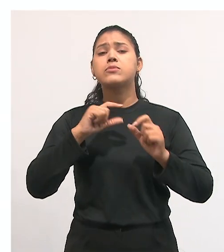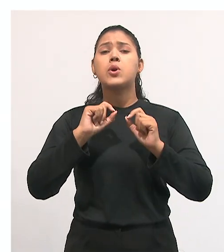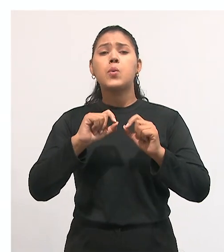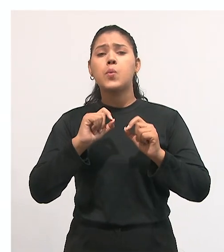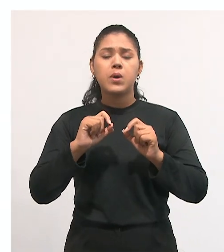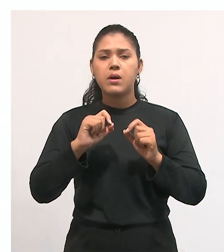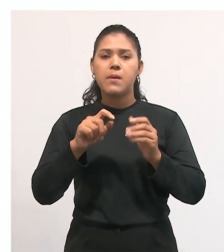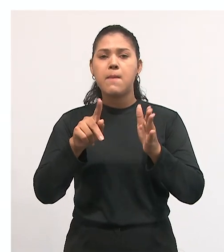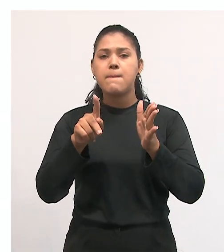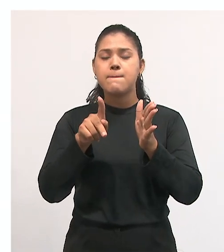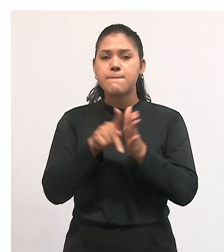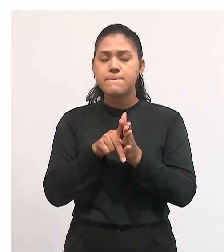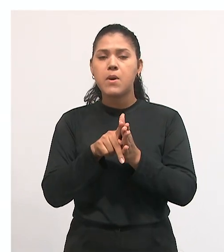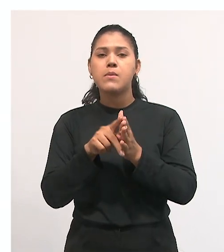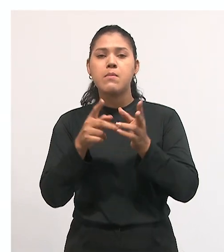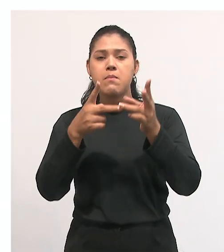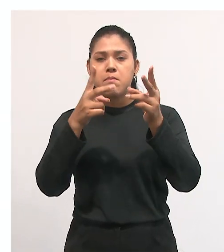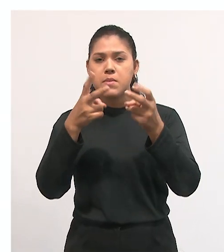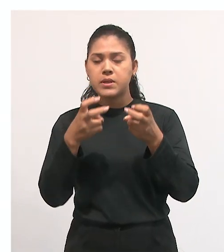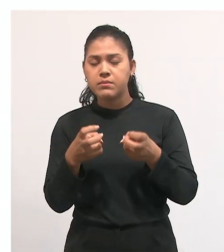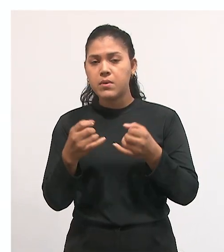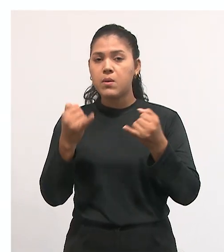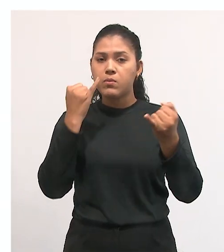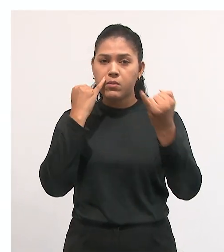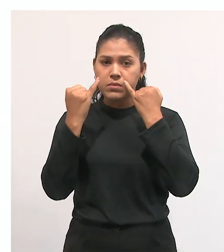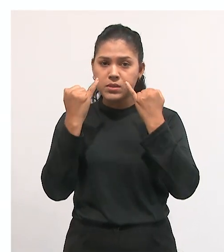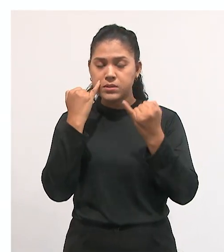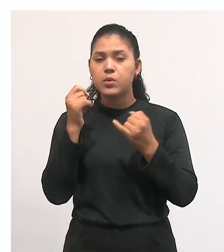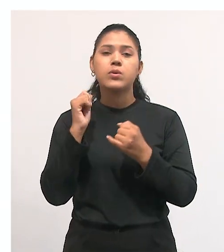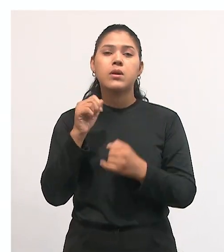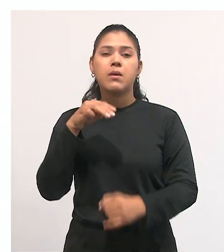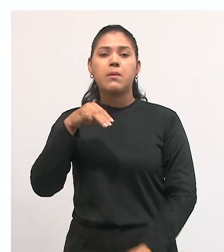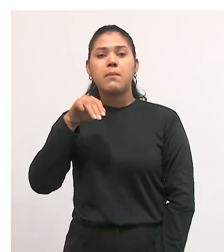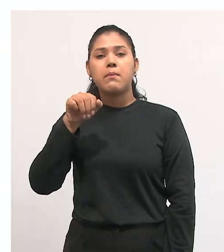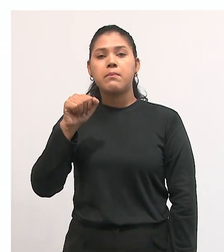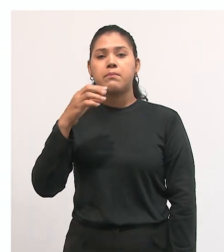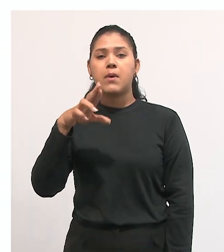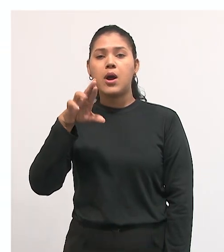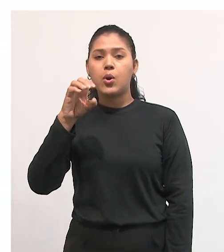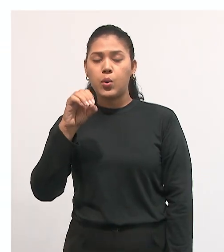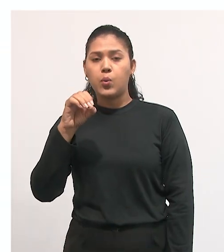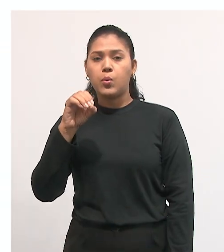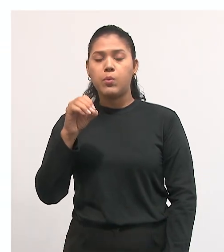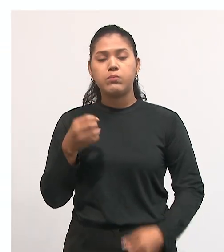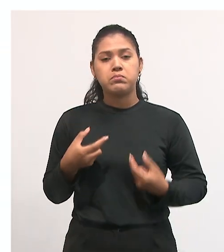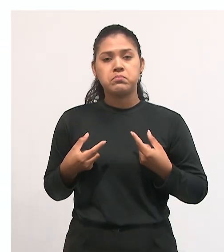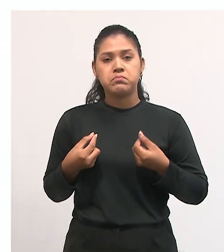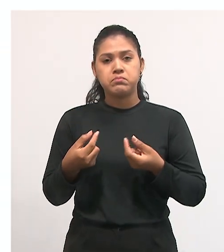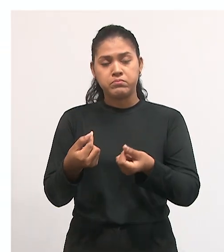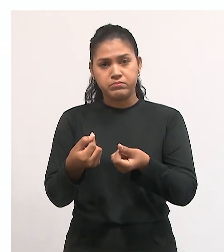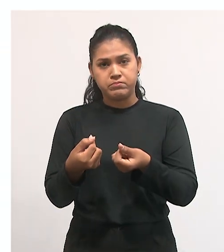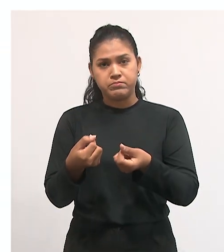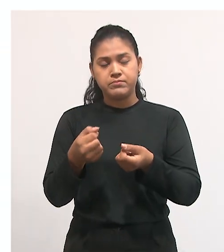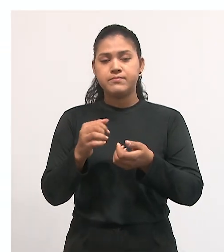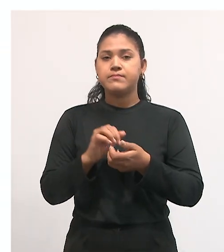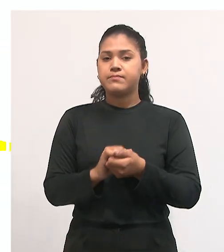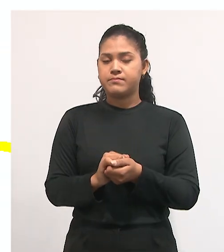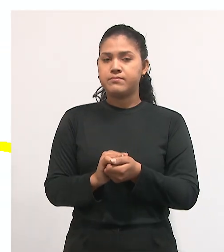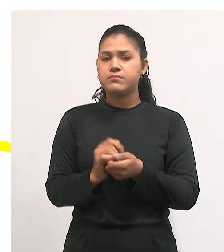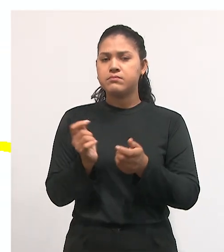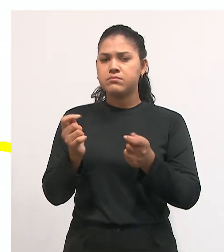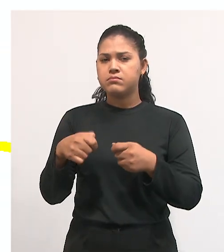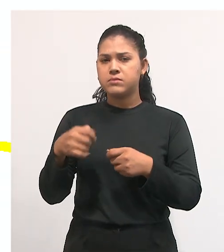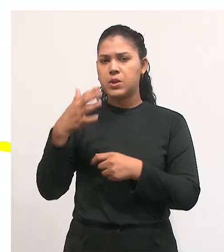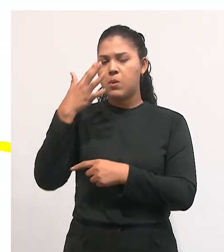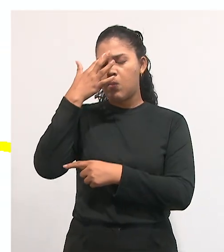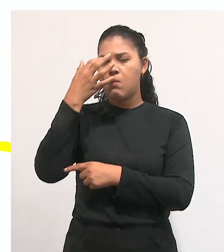considerações macroeconômicas, né, que é o sistema como um todo daquele projeto. Assim, é possível afirmar, né,